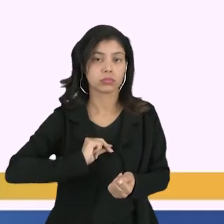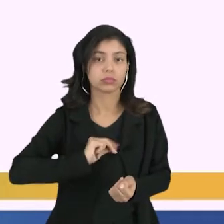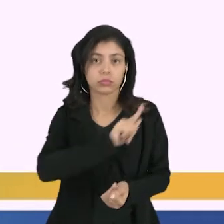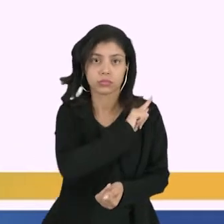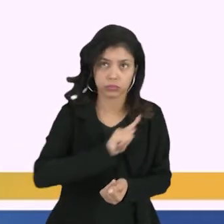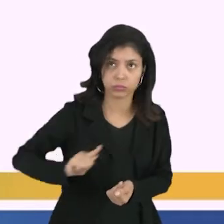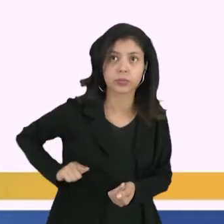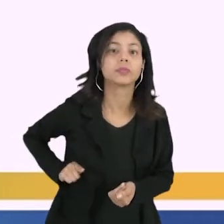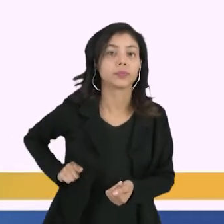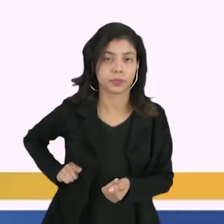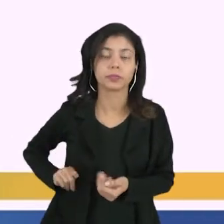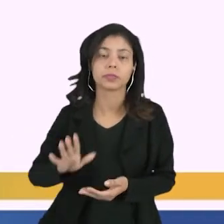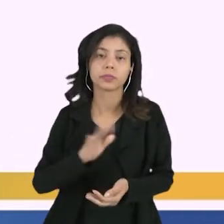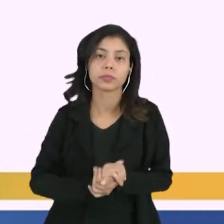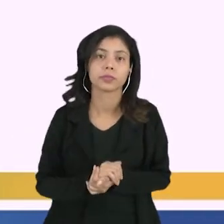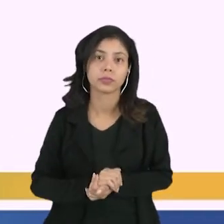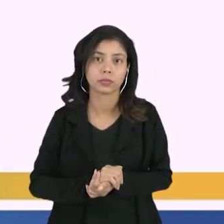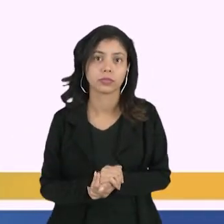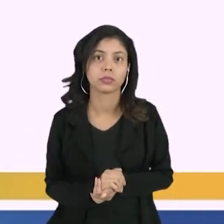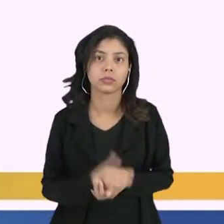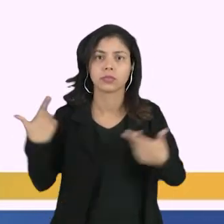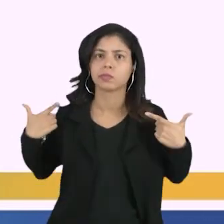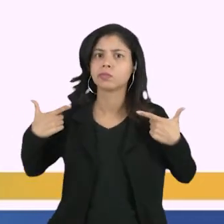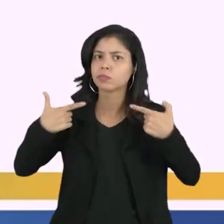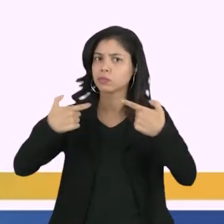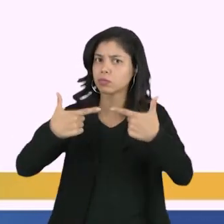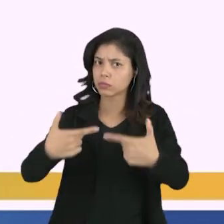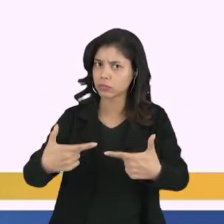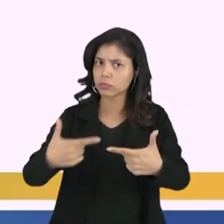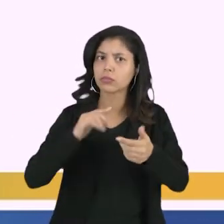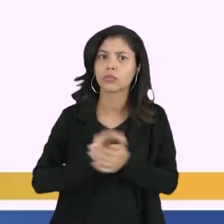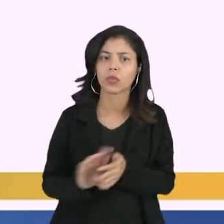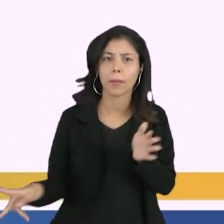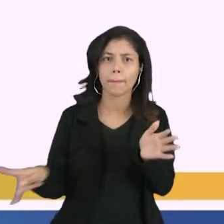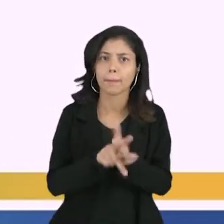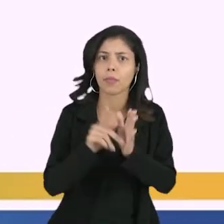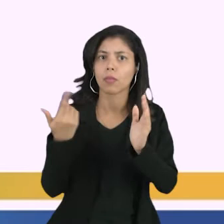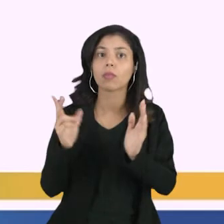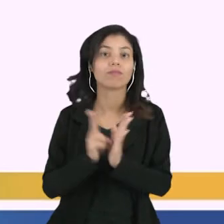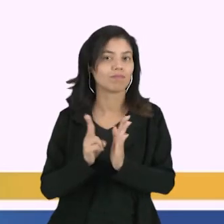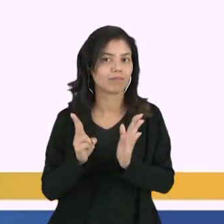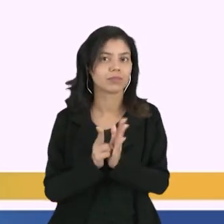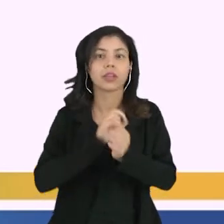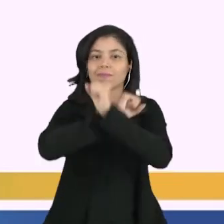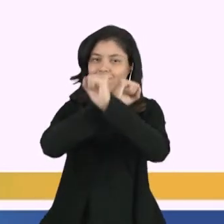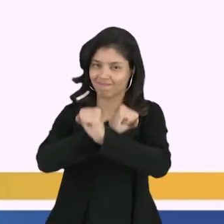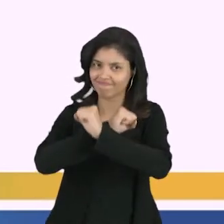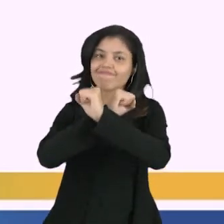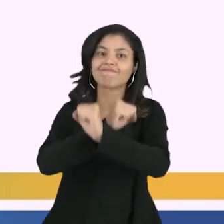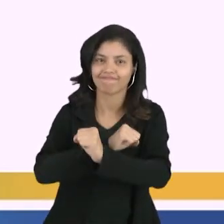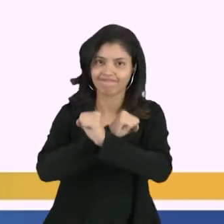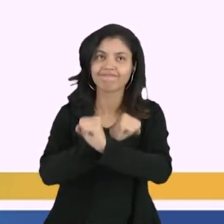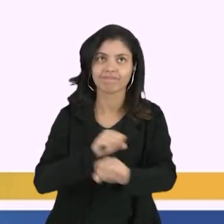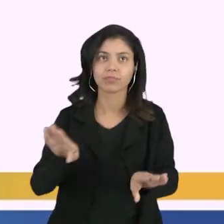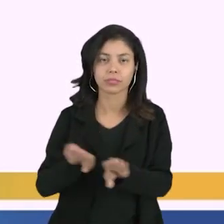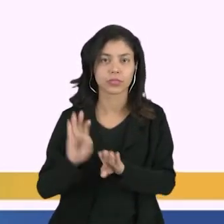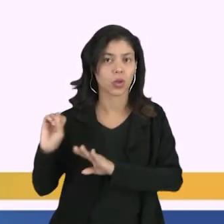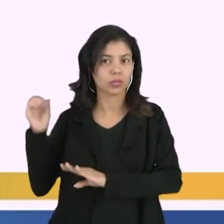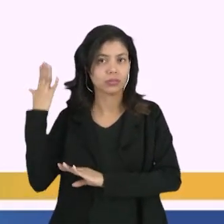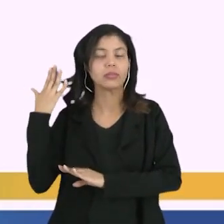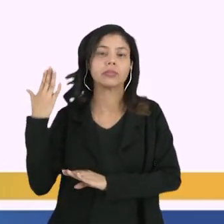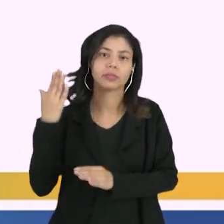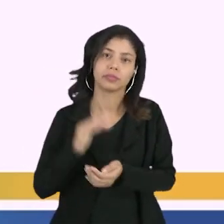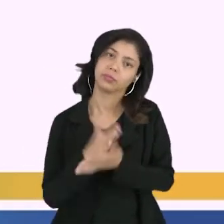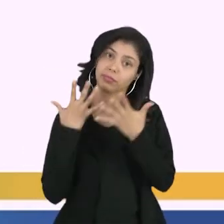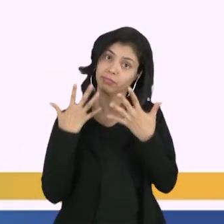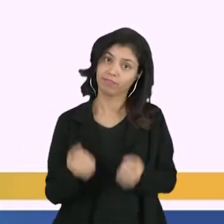governo português para guerrear contra esses indígenas e escravizá-los, né? Podia ocorrer quando os indígenas não se